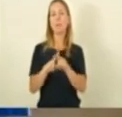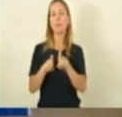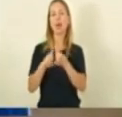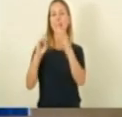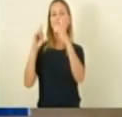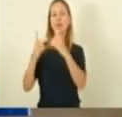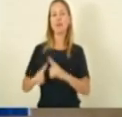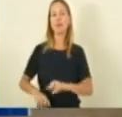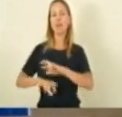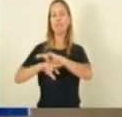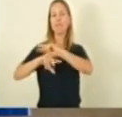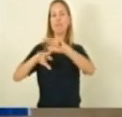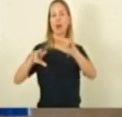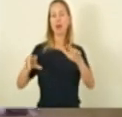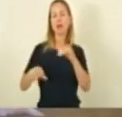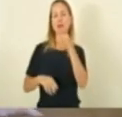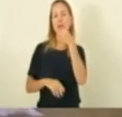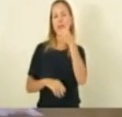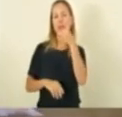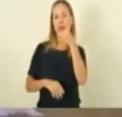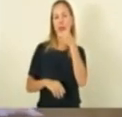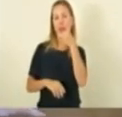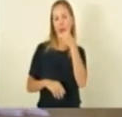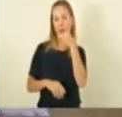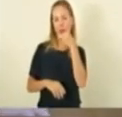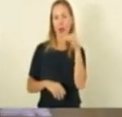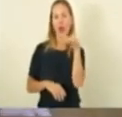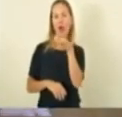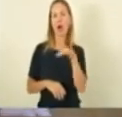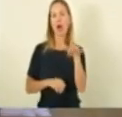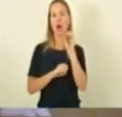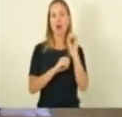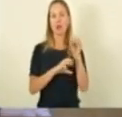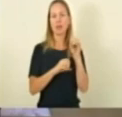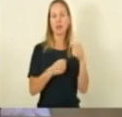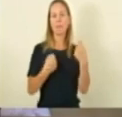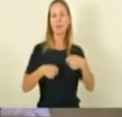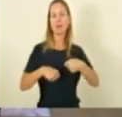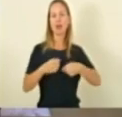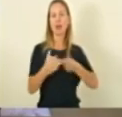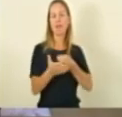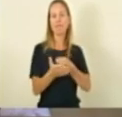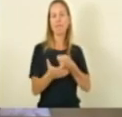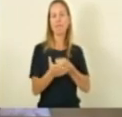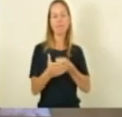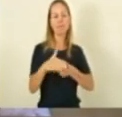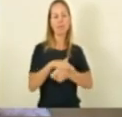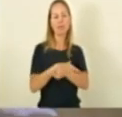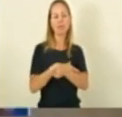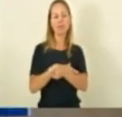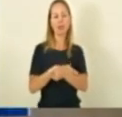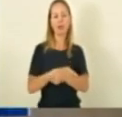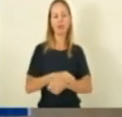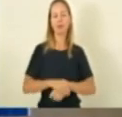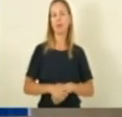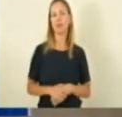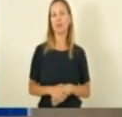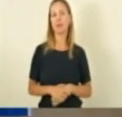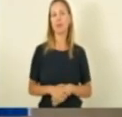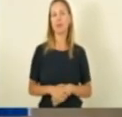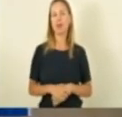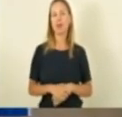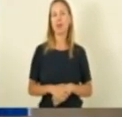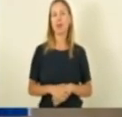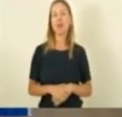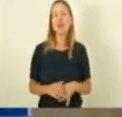deficiências, e normalmente quando você pleiteia que na educação seja investido em determinado setor, a primeira